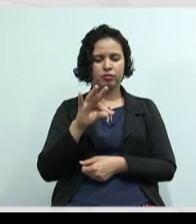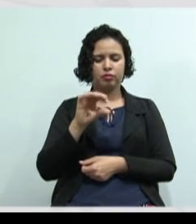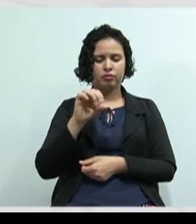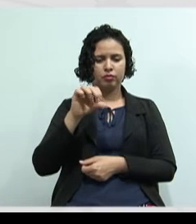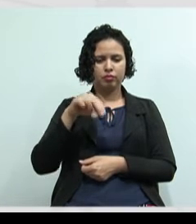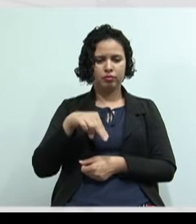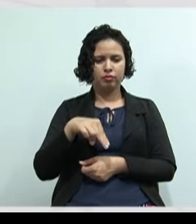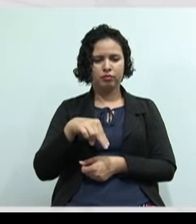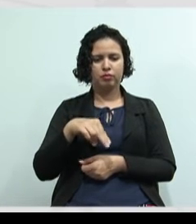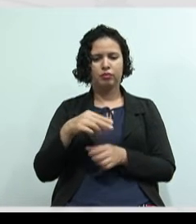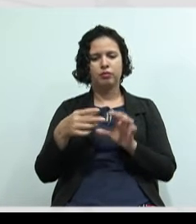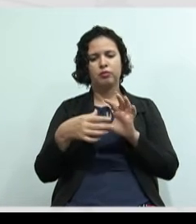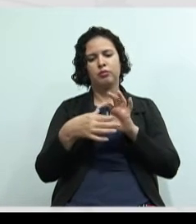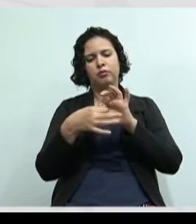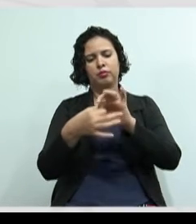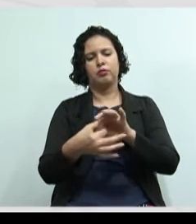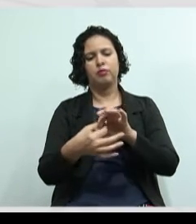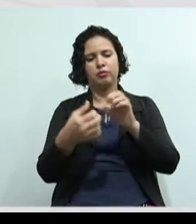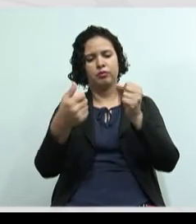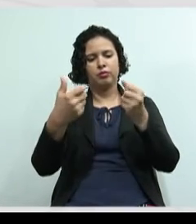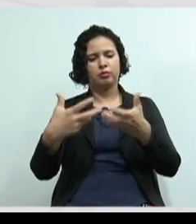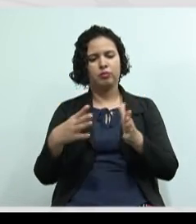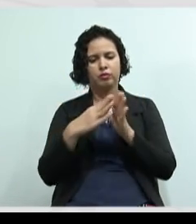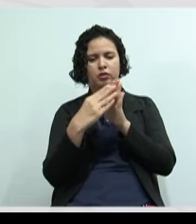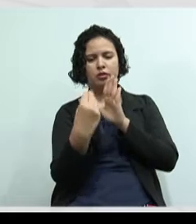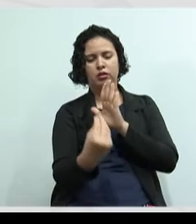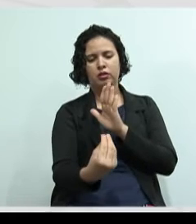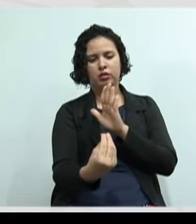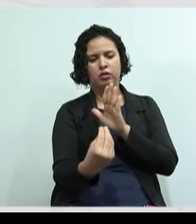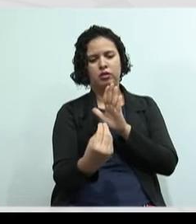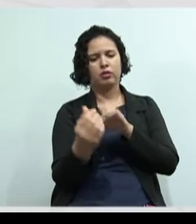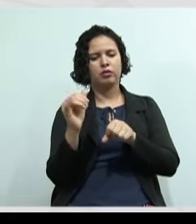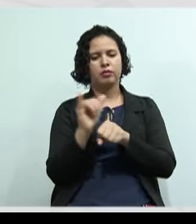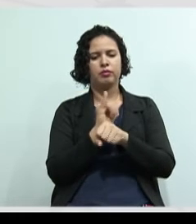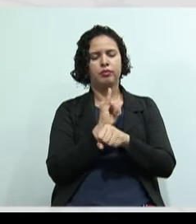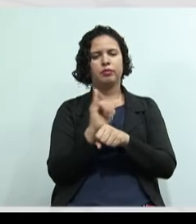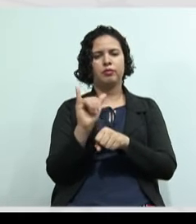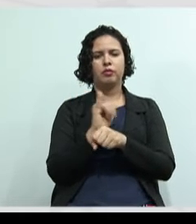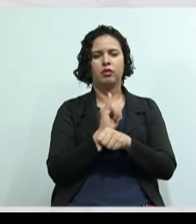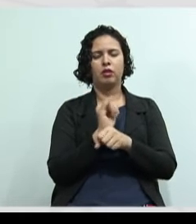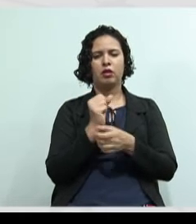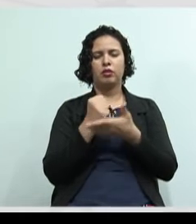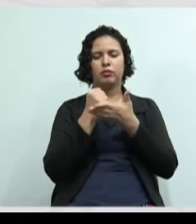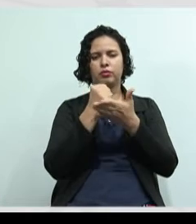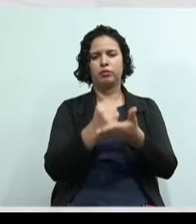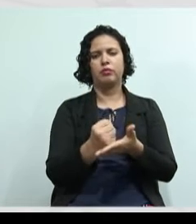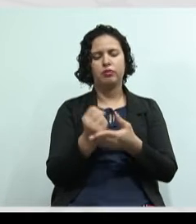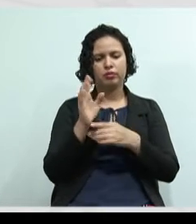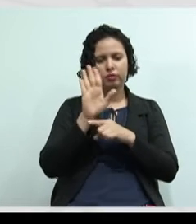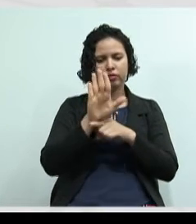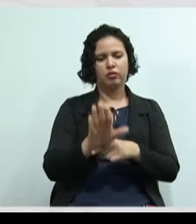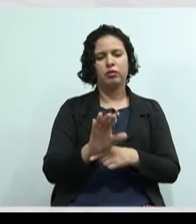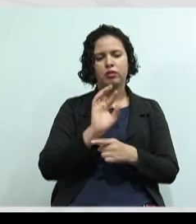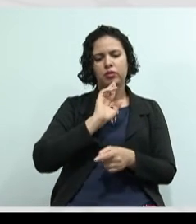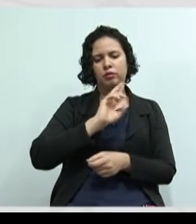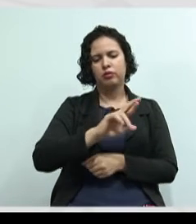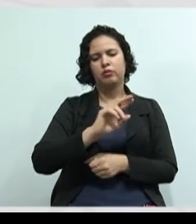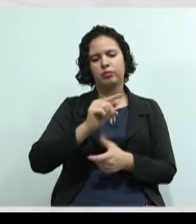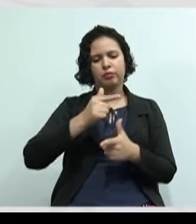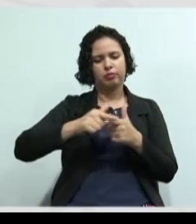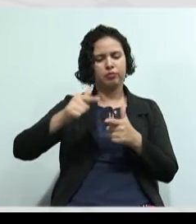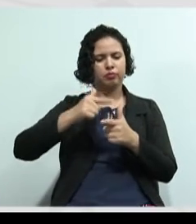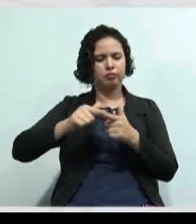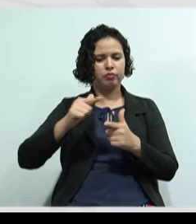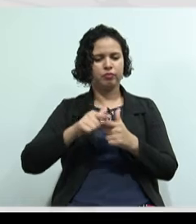organizacionais. Sendo assim, ele tem o objetivo de solucionar problemas da organização, tanto no ambiente interno como no externo, analisando a